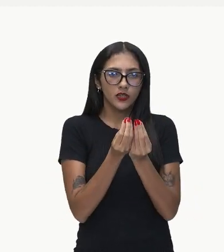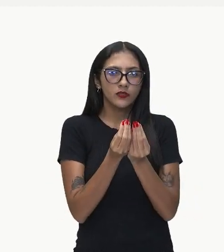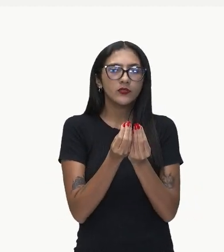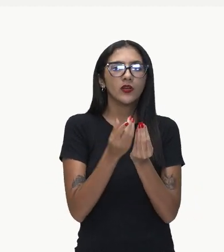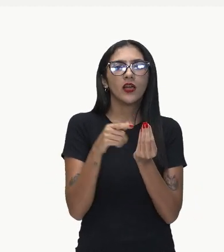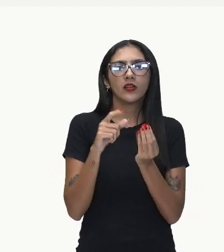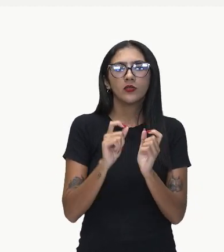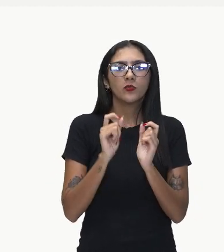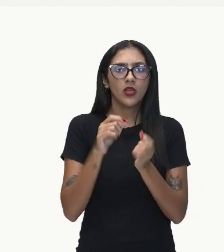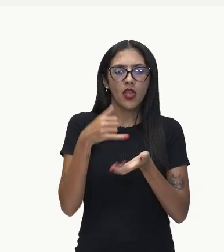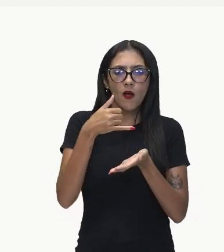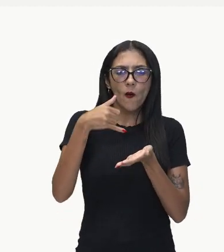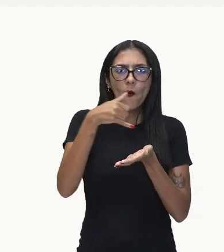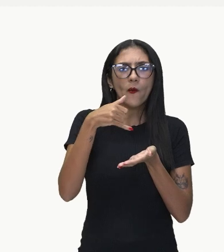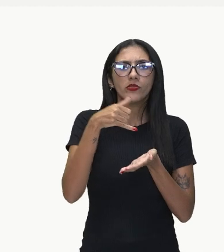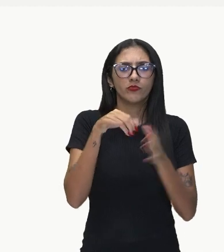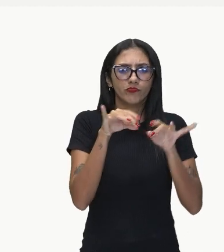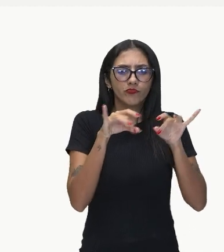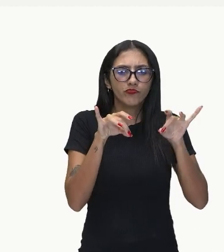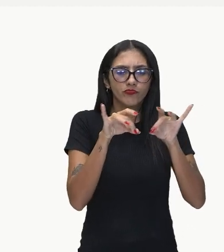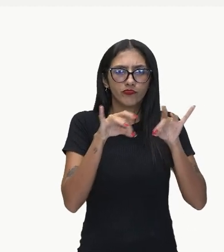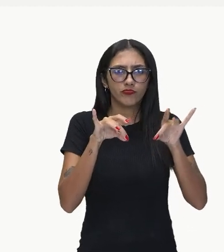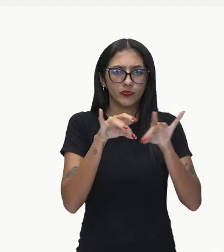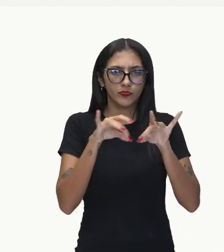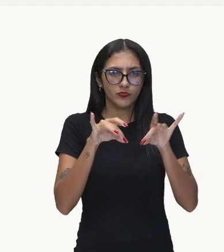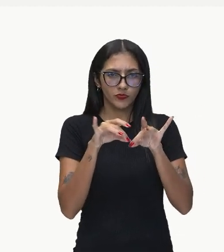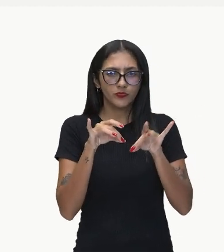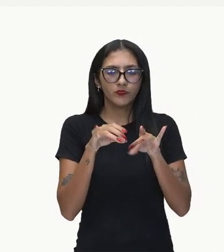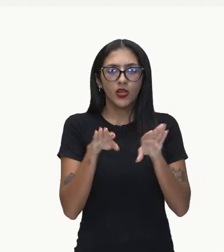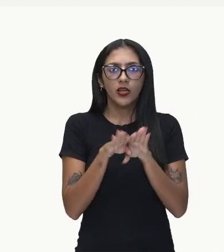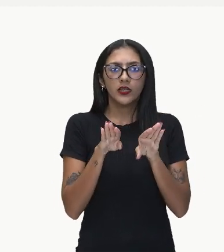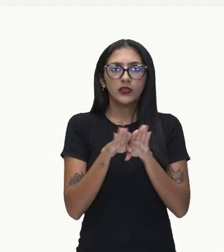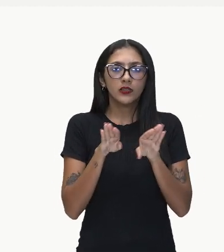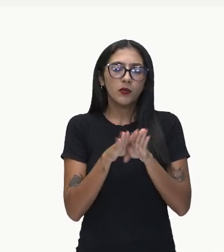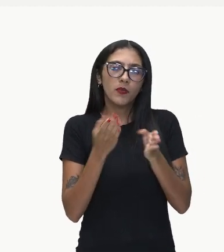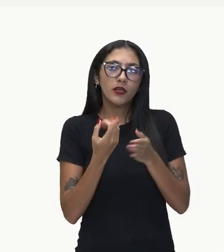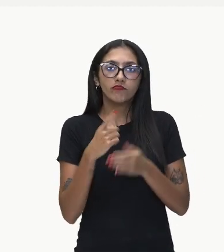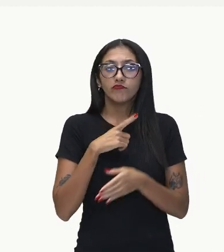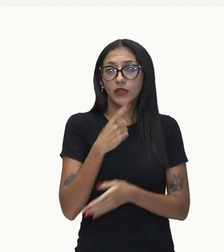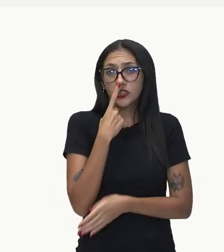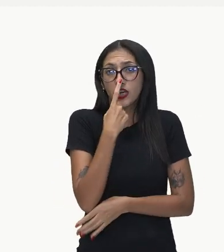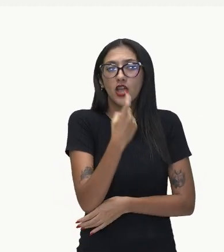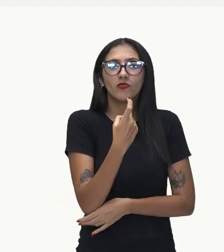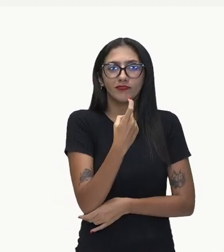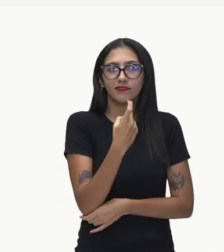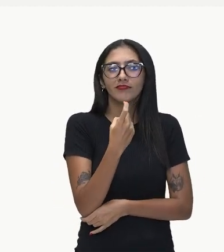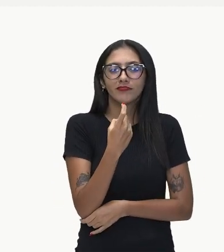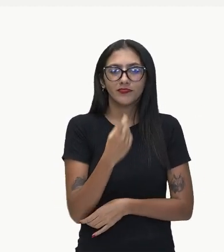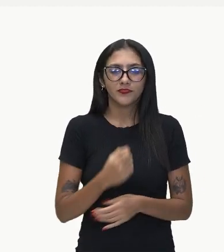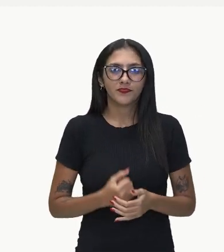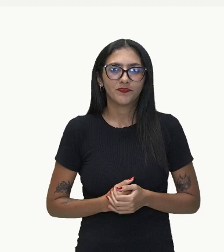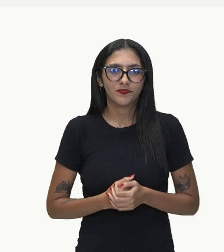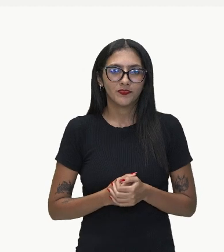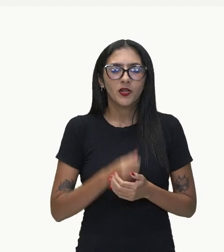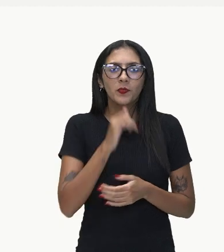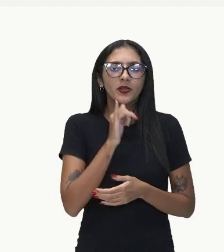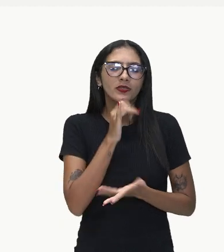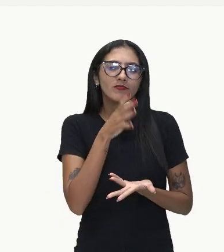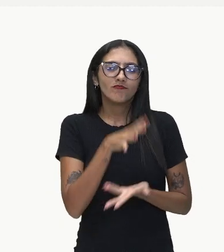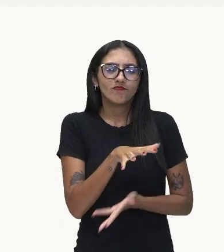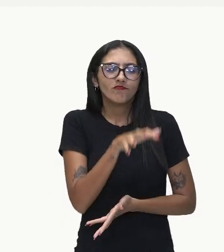por óleos essenciais e compostos aromáticos. A essência é que dá aquele